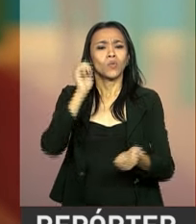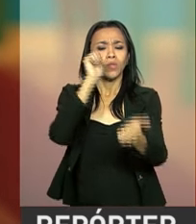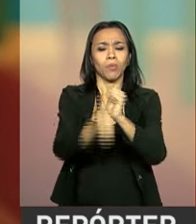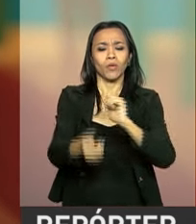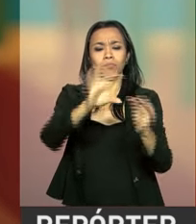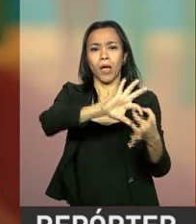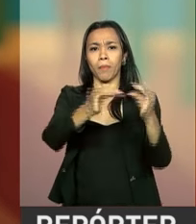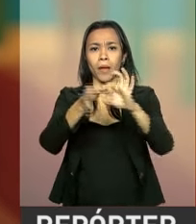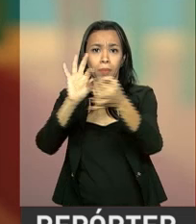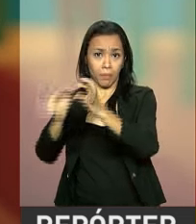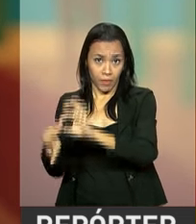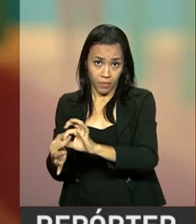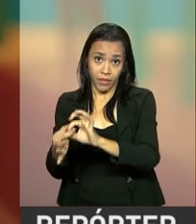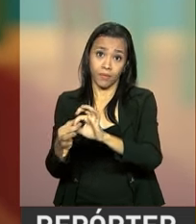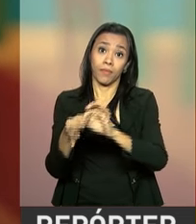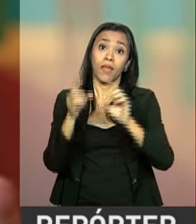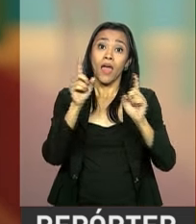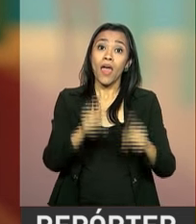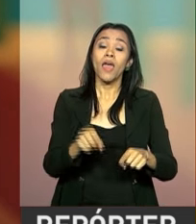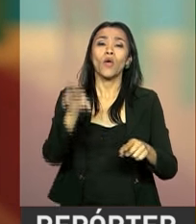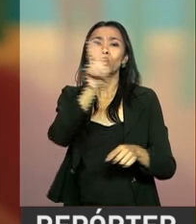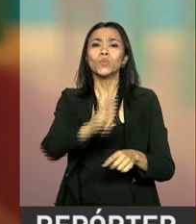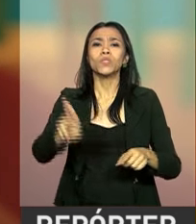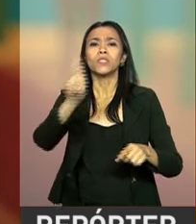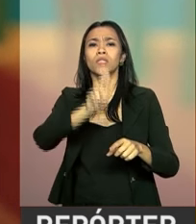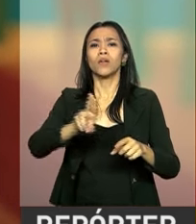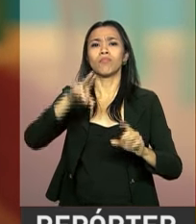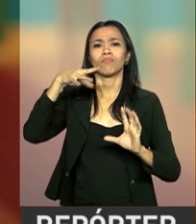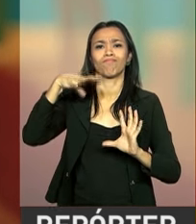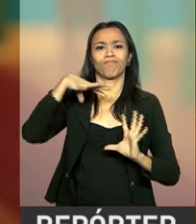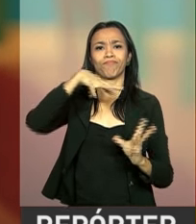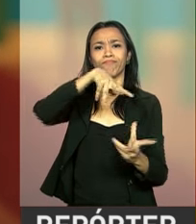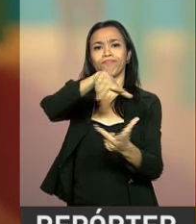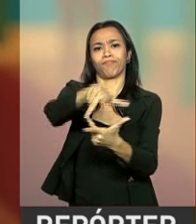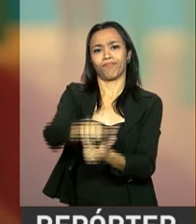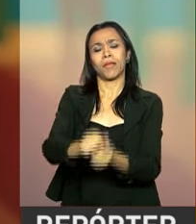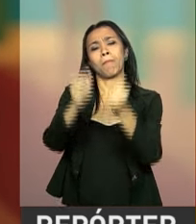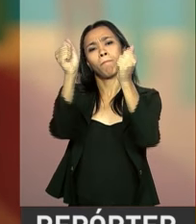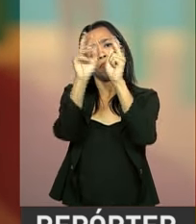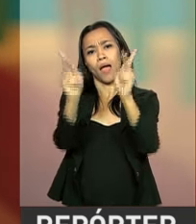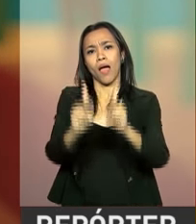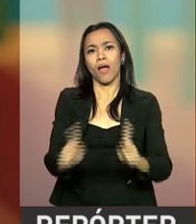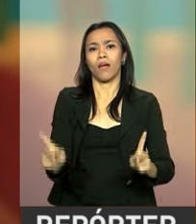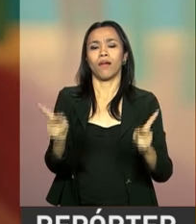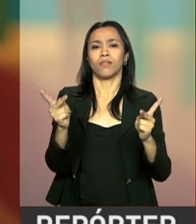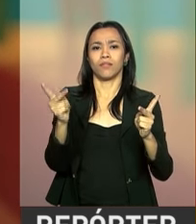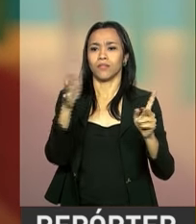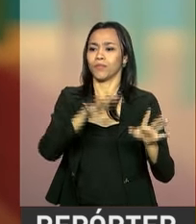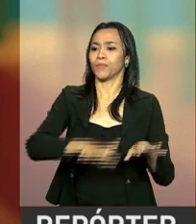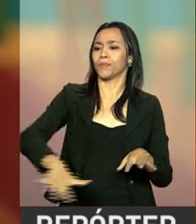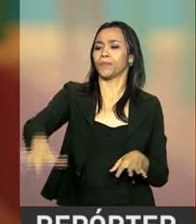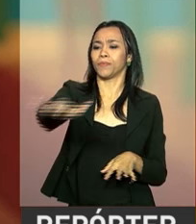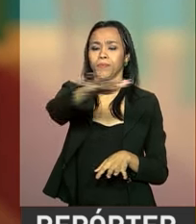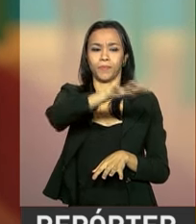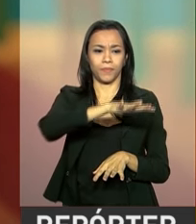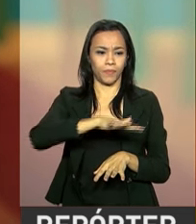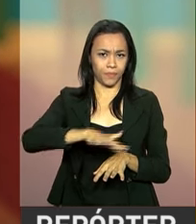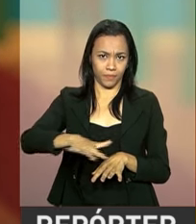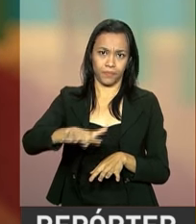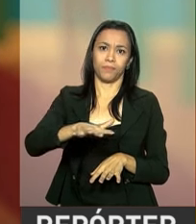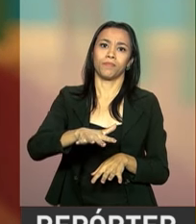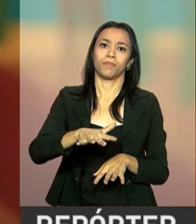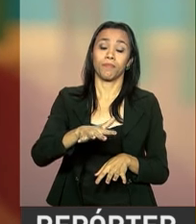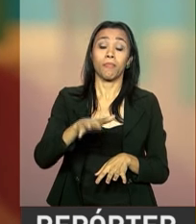constituem no momento de união internacional, de pacificação nacional, de harmonia